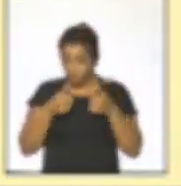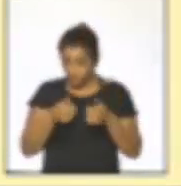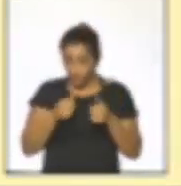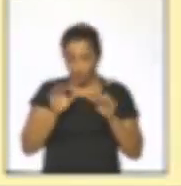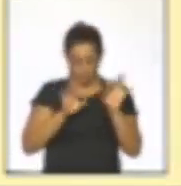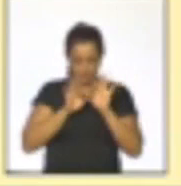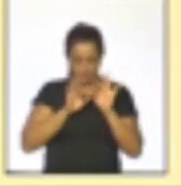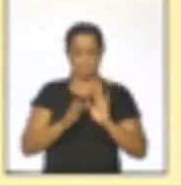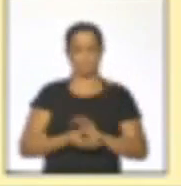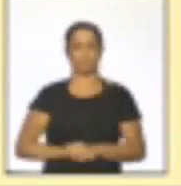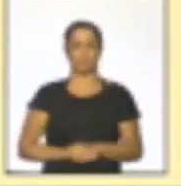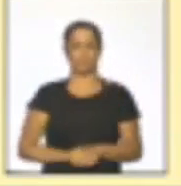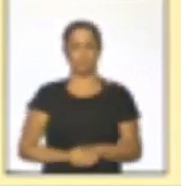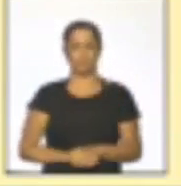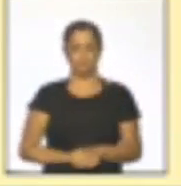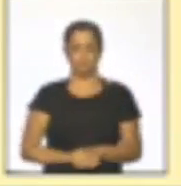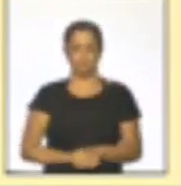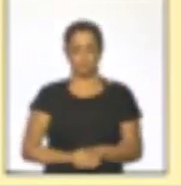aqui.